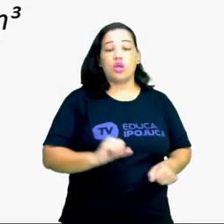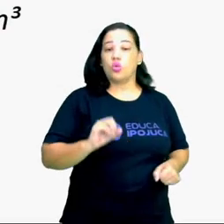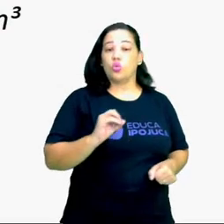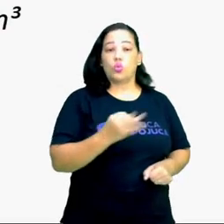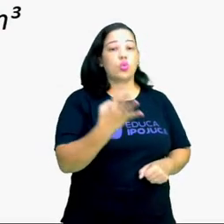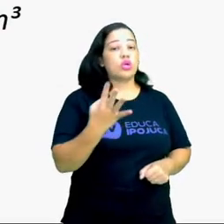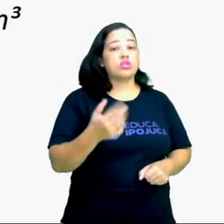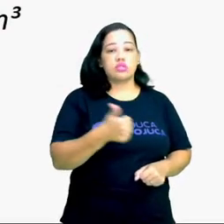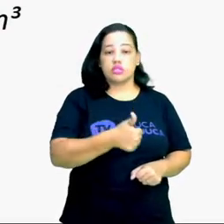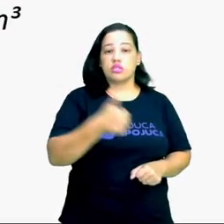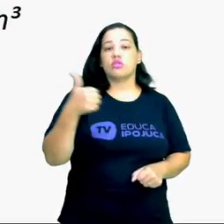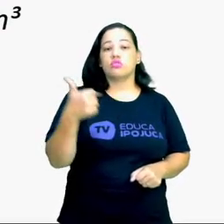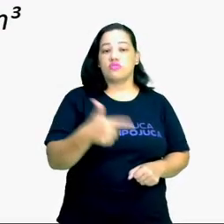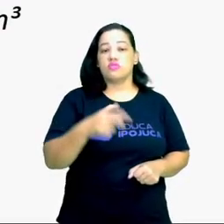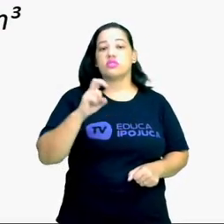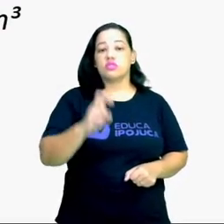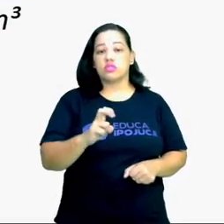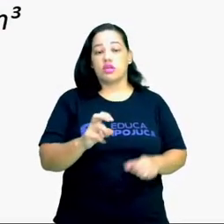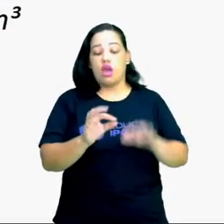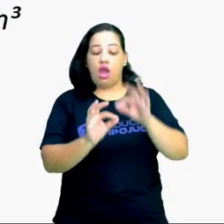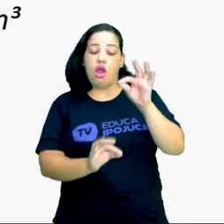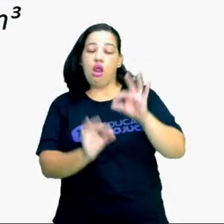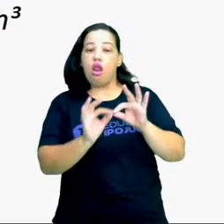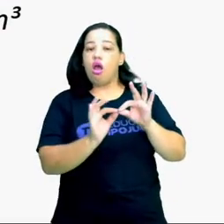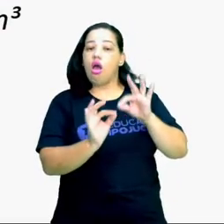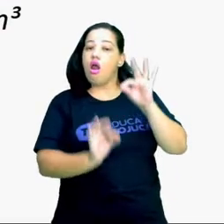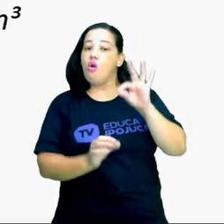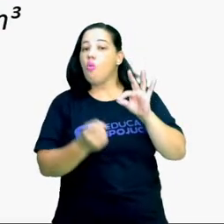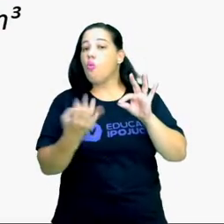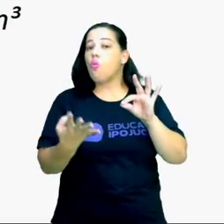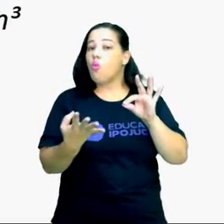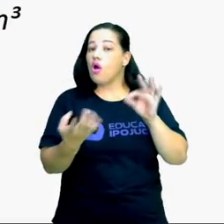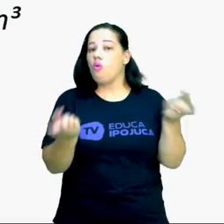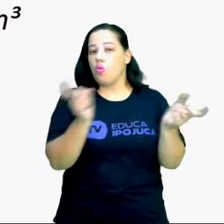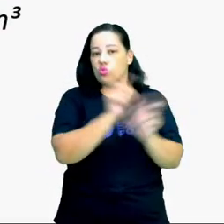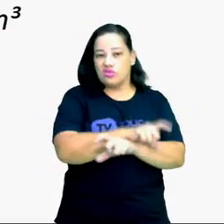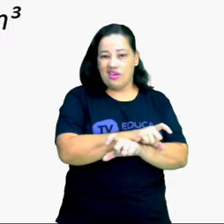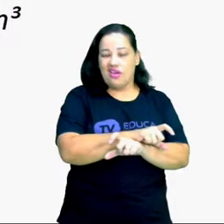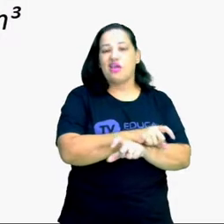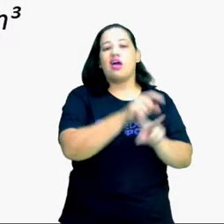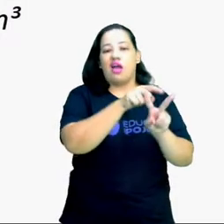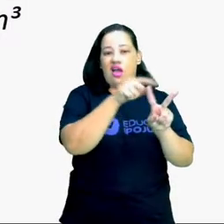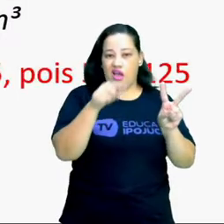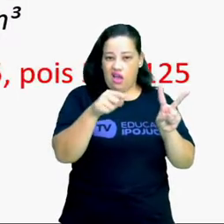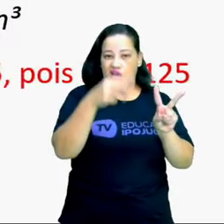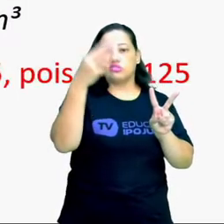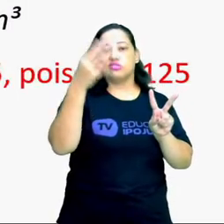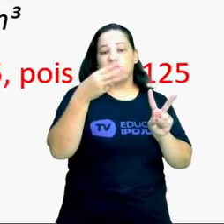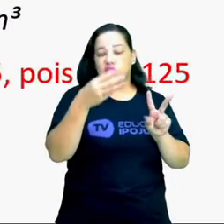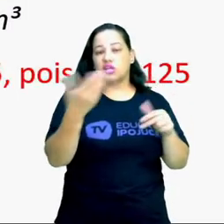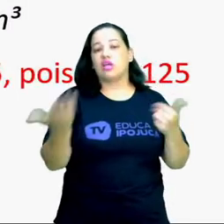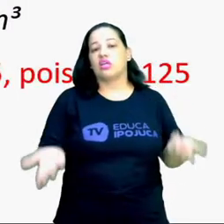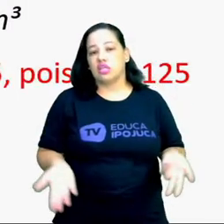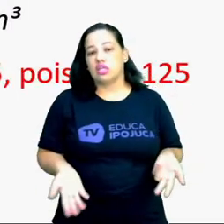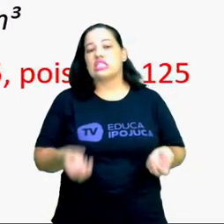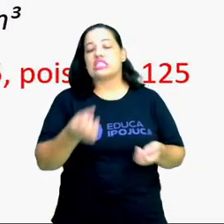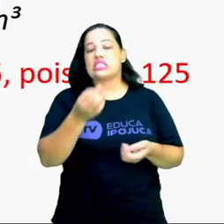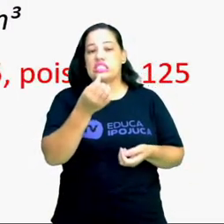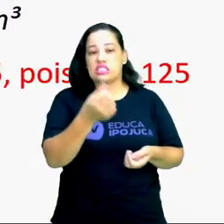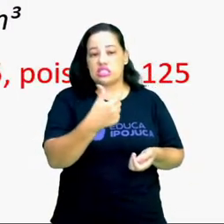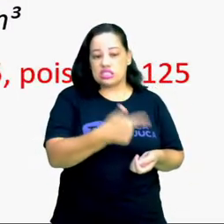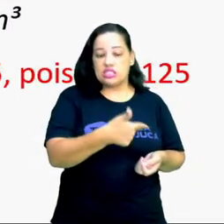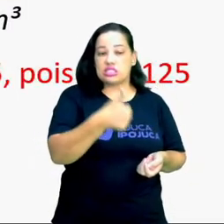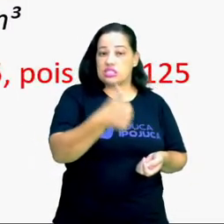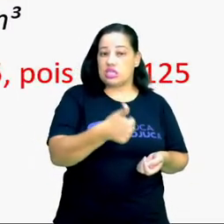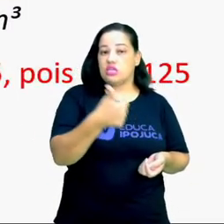125. Qual é a sua aresta? É o inverso, é a mesma coisa. Raiz cúbica de